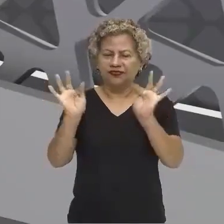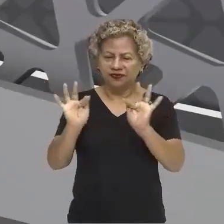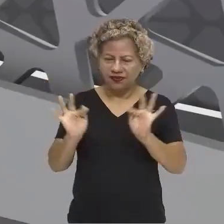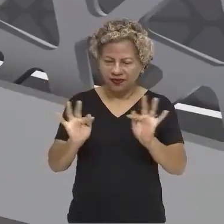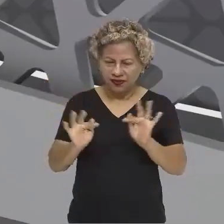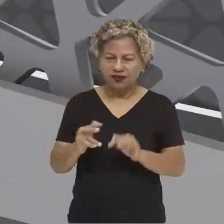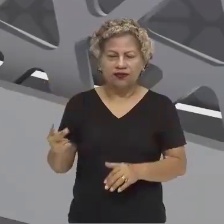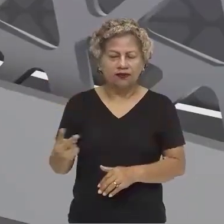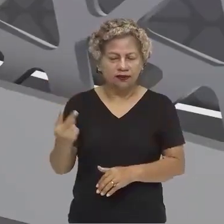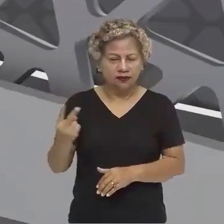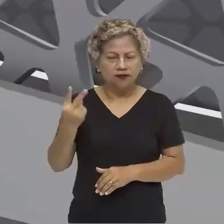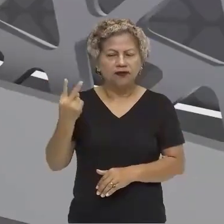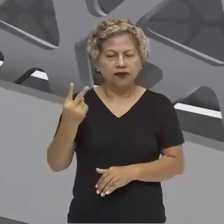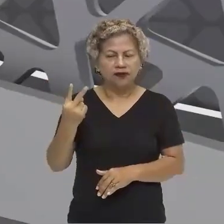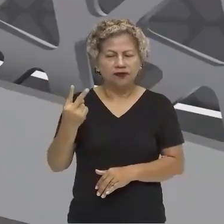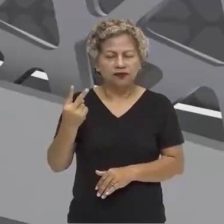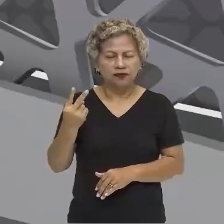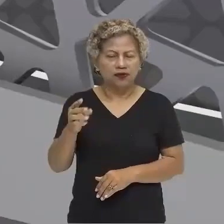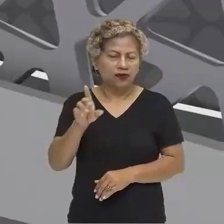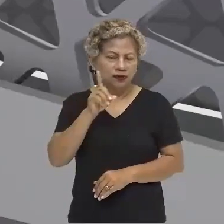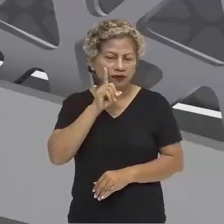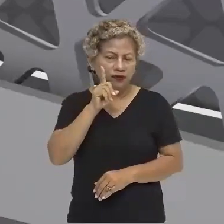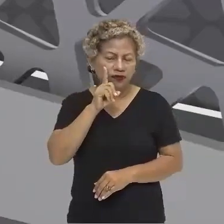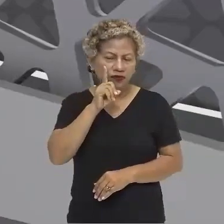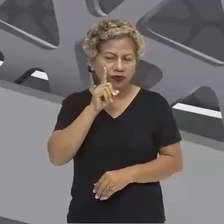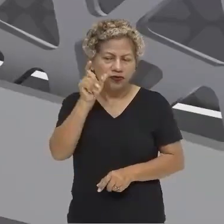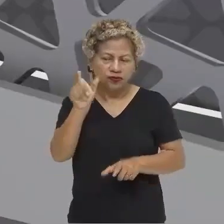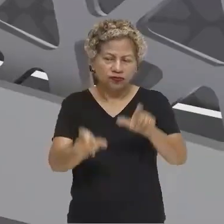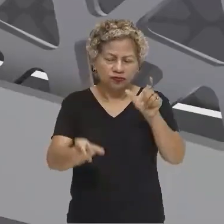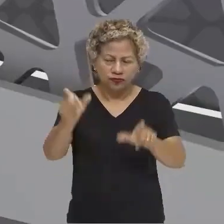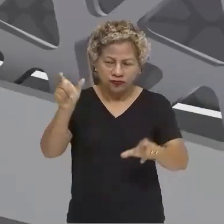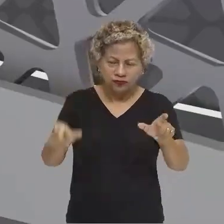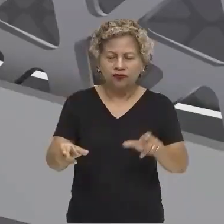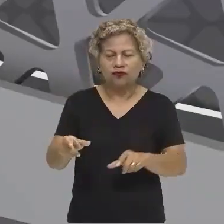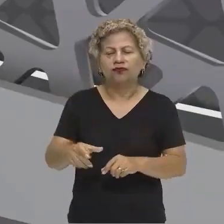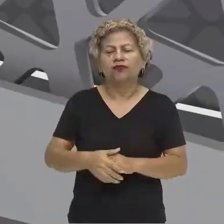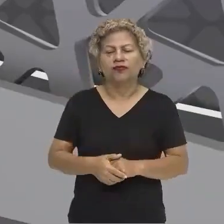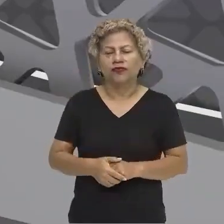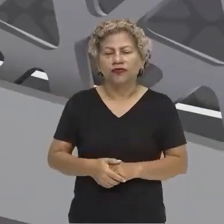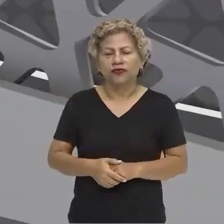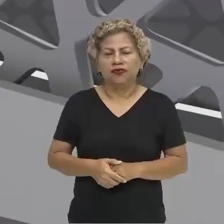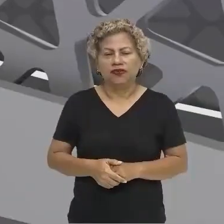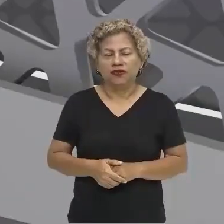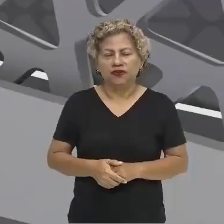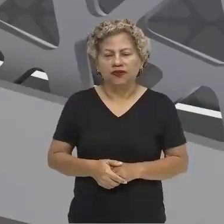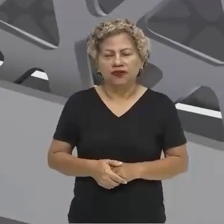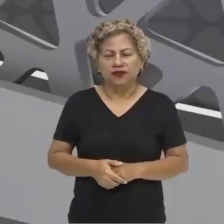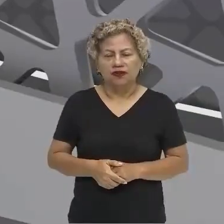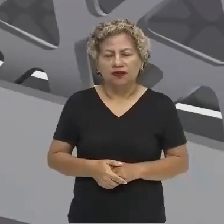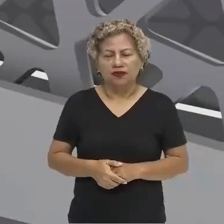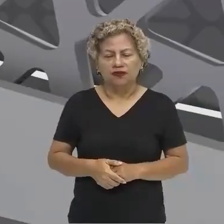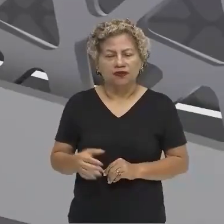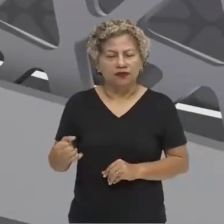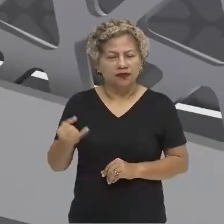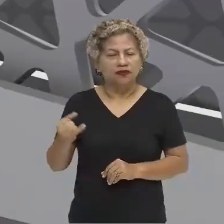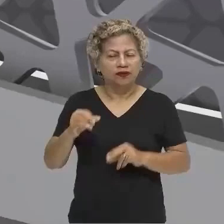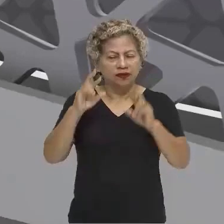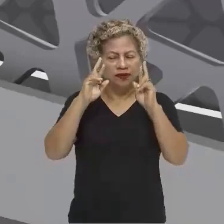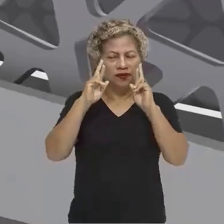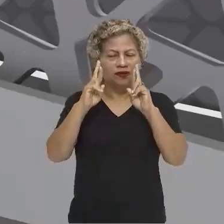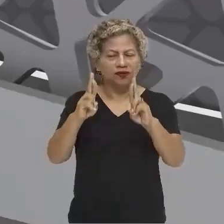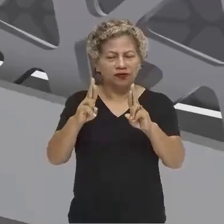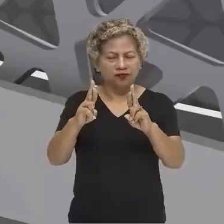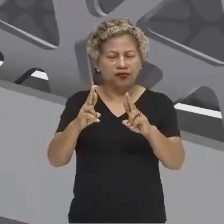valores que têm que estar presente no nosso dia a dia, mas eu acho que o respeito, você tendo respeito, já é meio